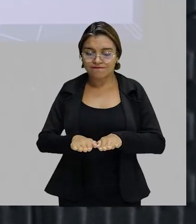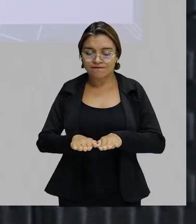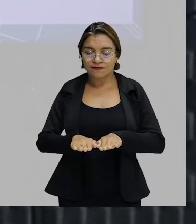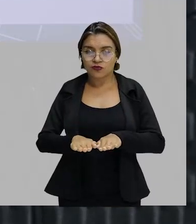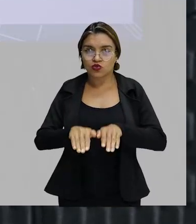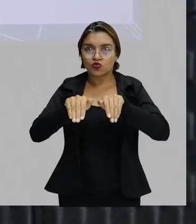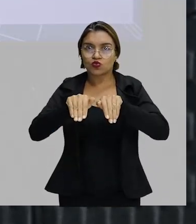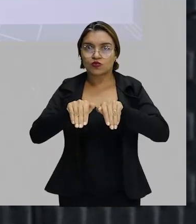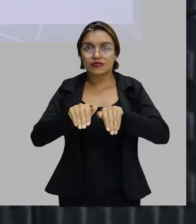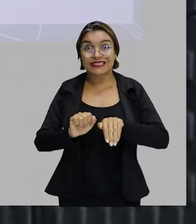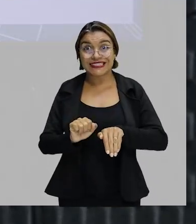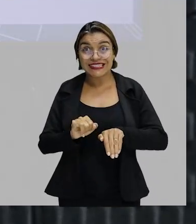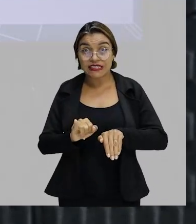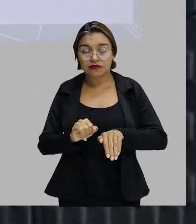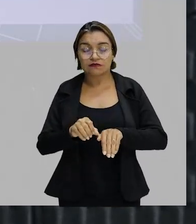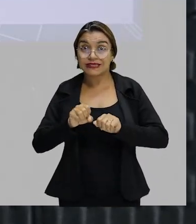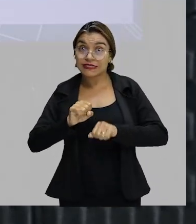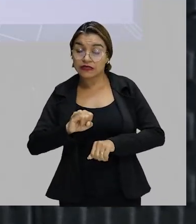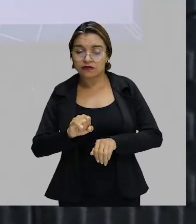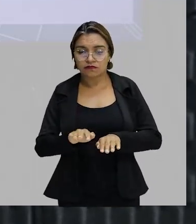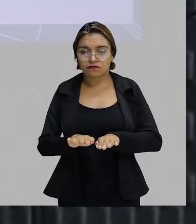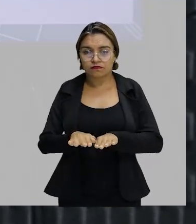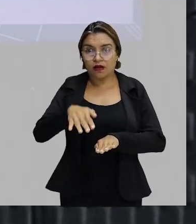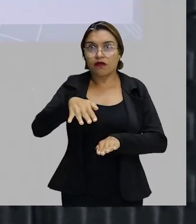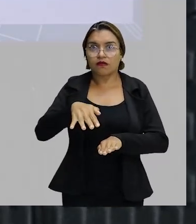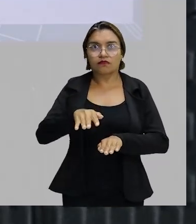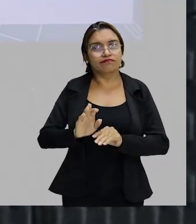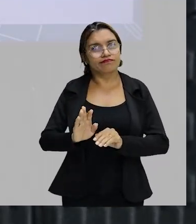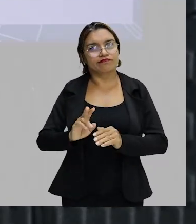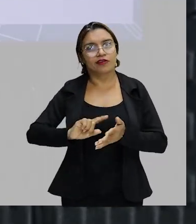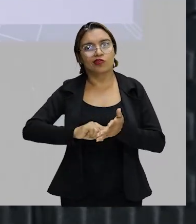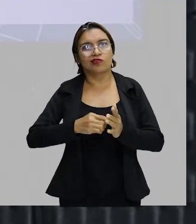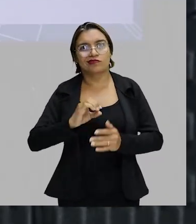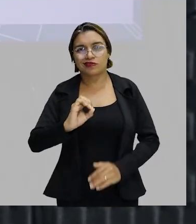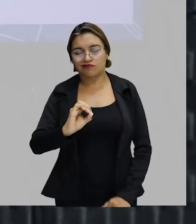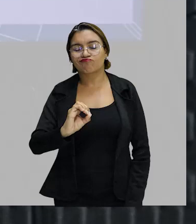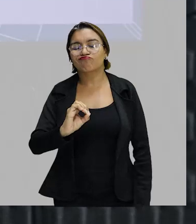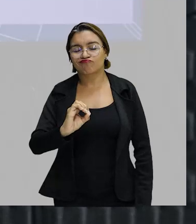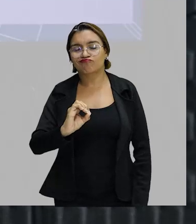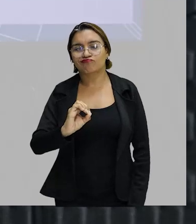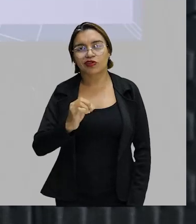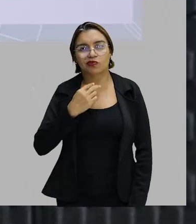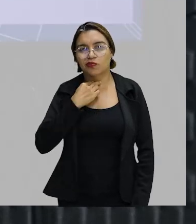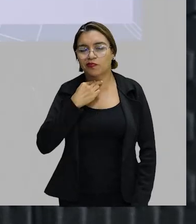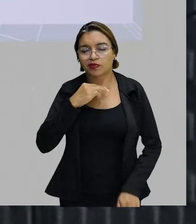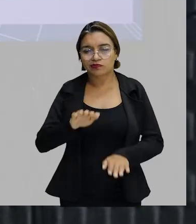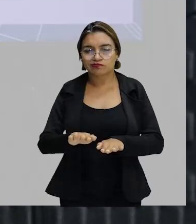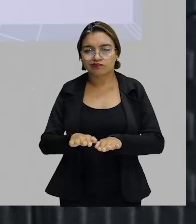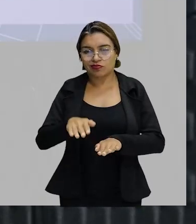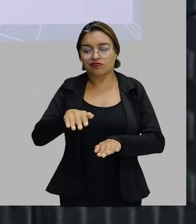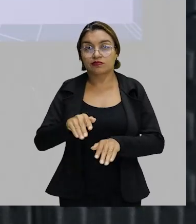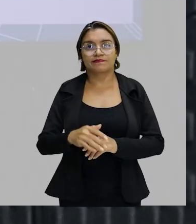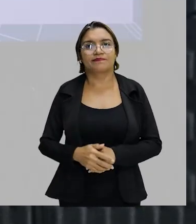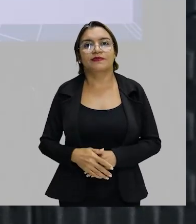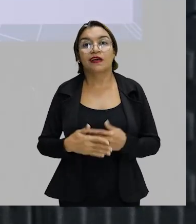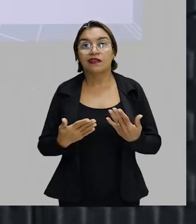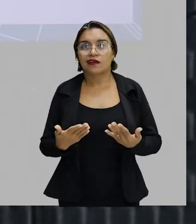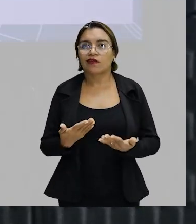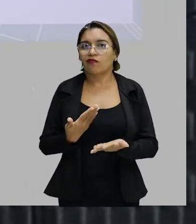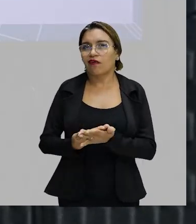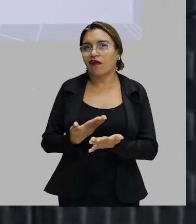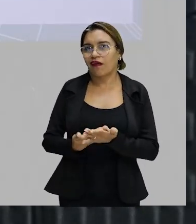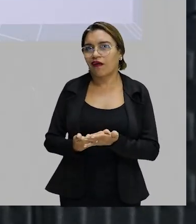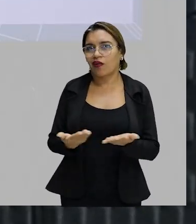juntinhos se assim eu não realizar assim eu irei zerar a minha nota dessa apresentação Então galera eu vou ficando por